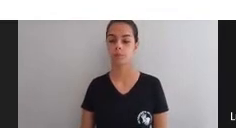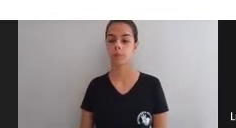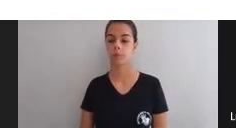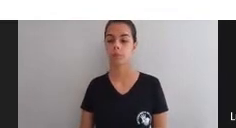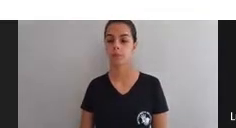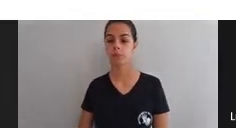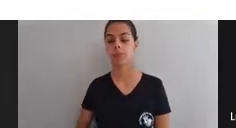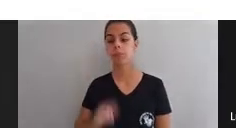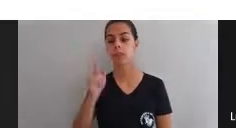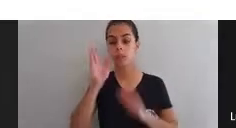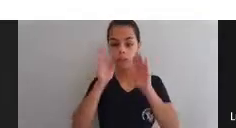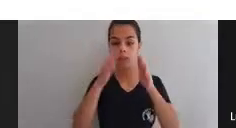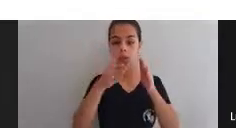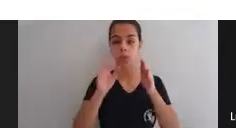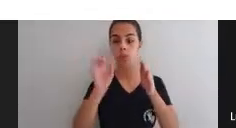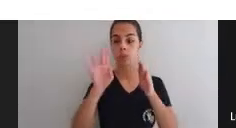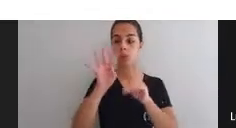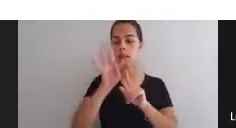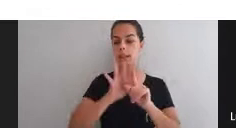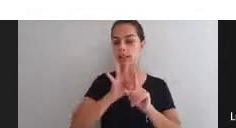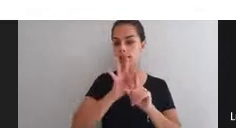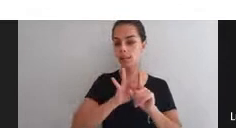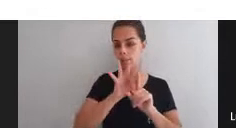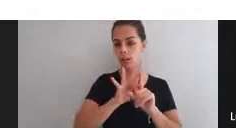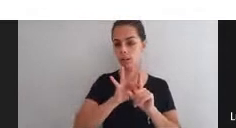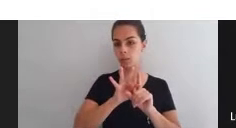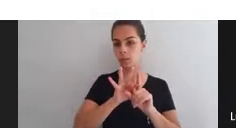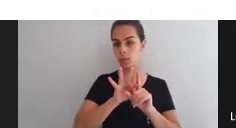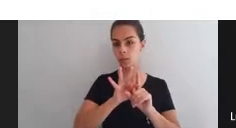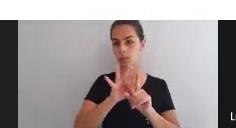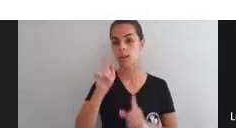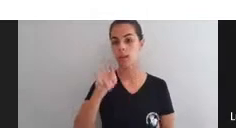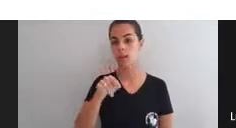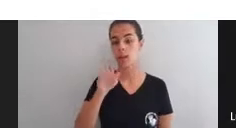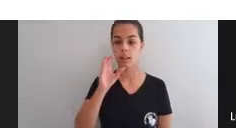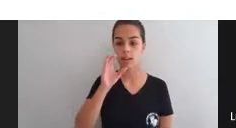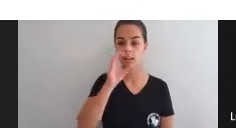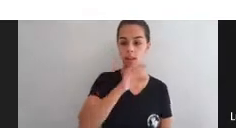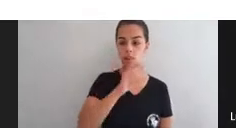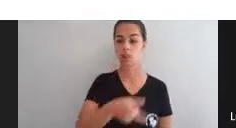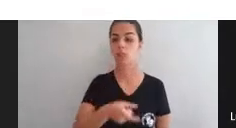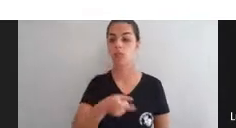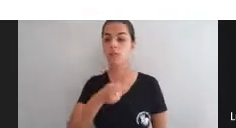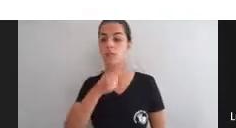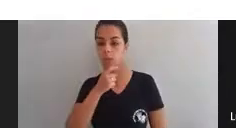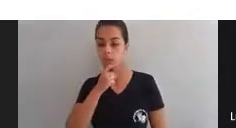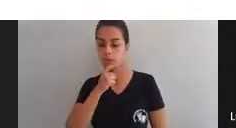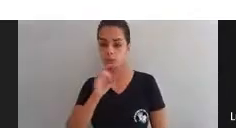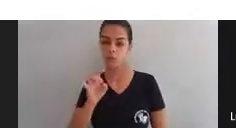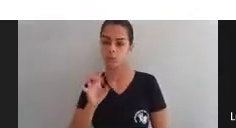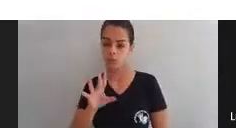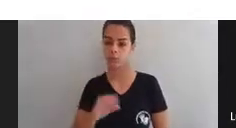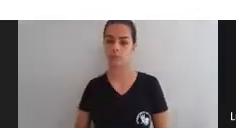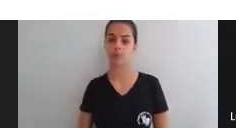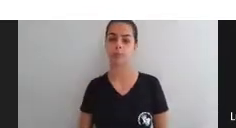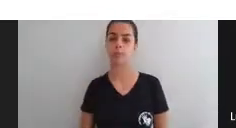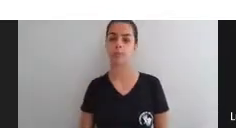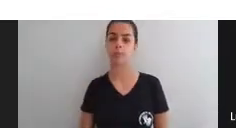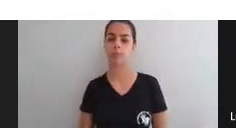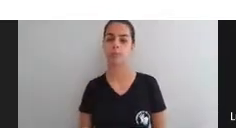as temperaturas das fontes quente e da fonte fria. E